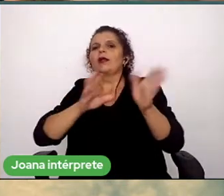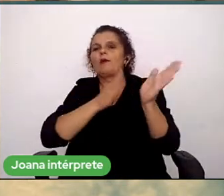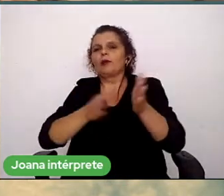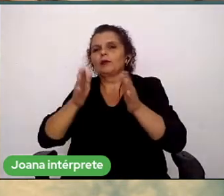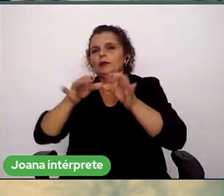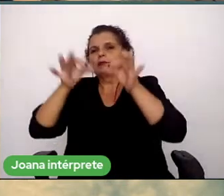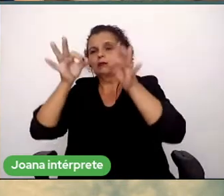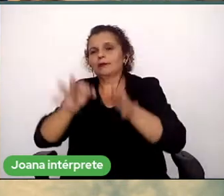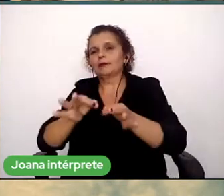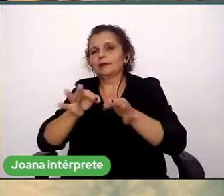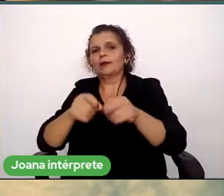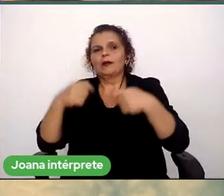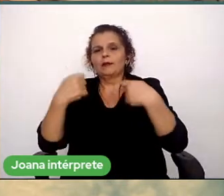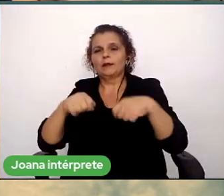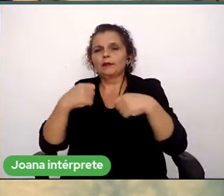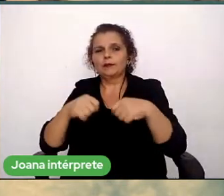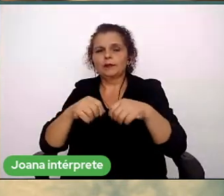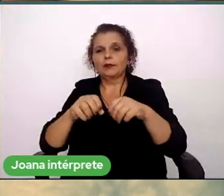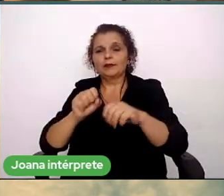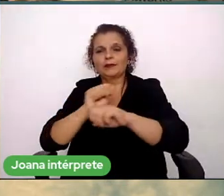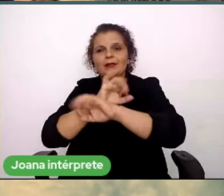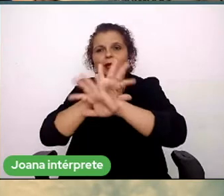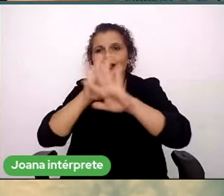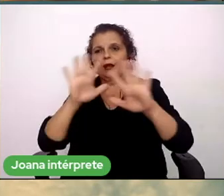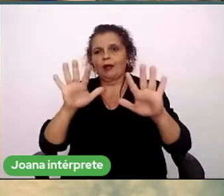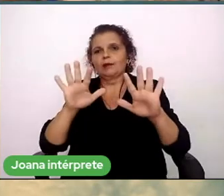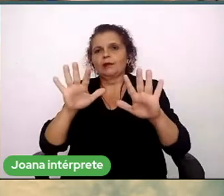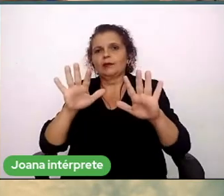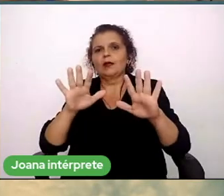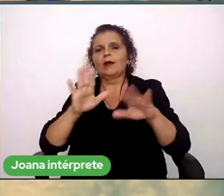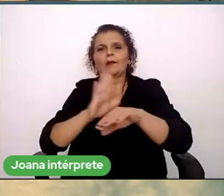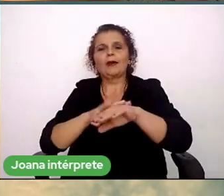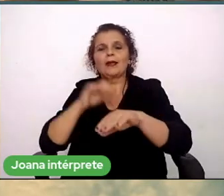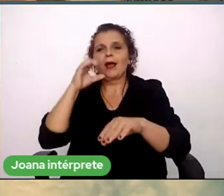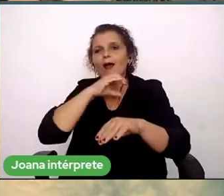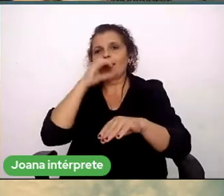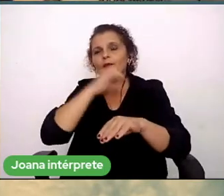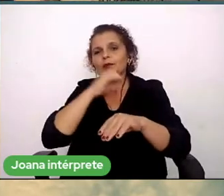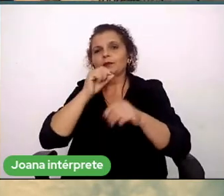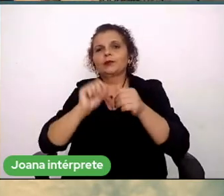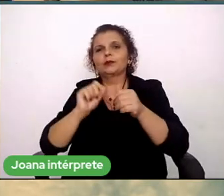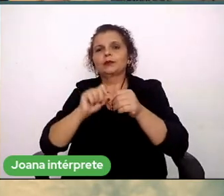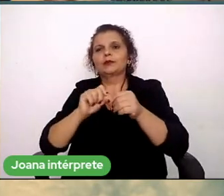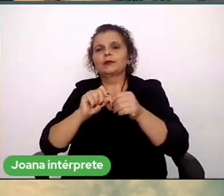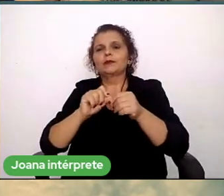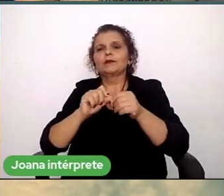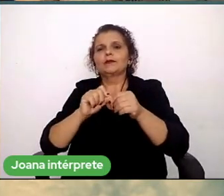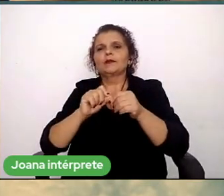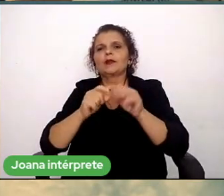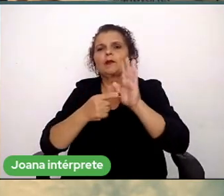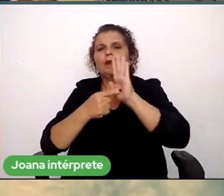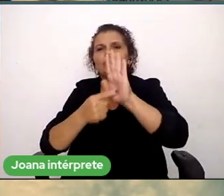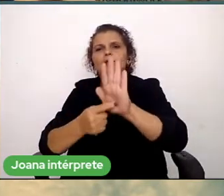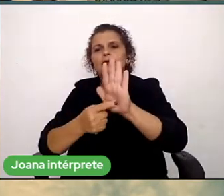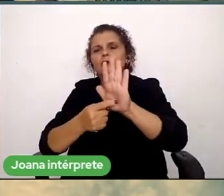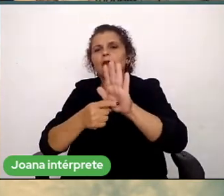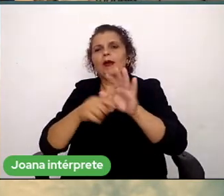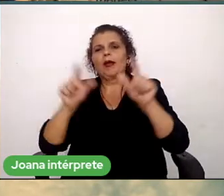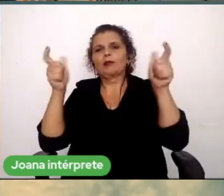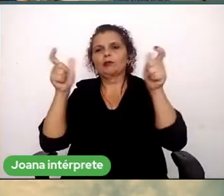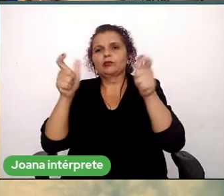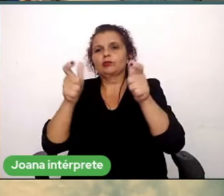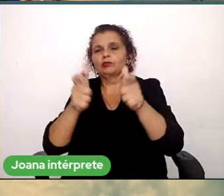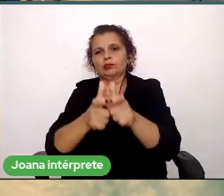carga específica eu tenho deixar isso tão explícito quanto consigo o quanto antes para que ações para mitigar esses riscos sejam